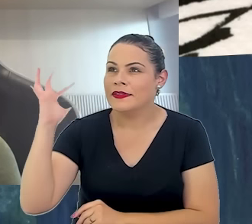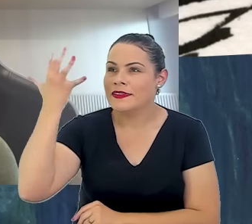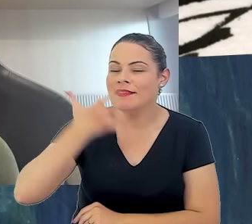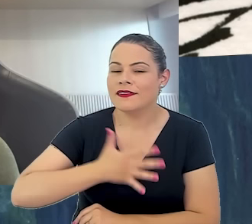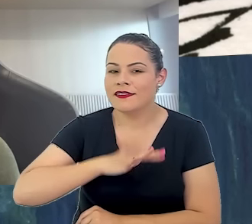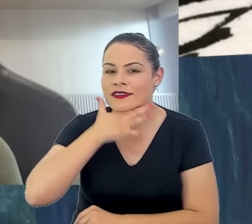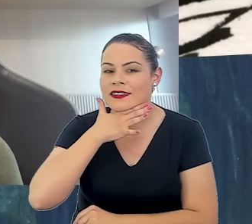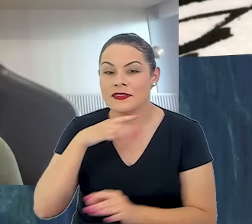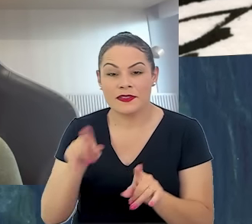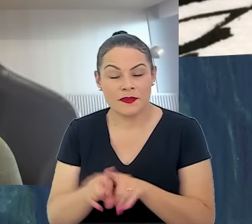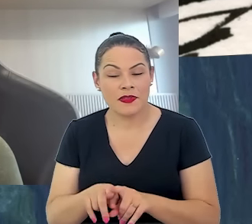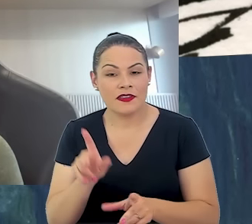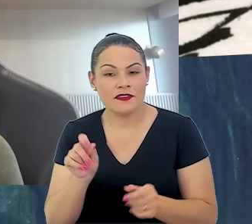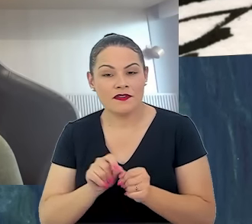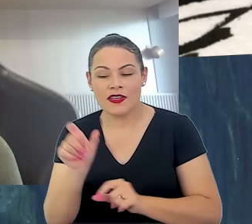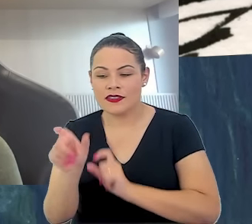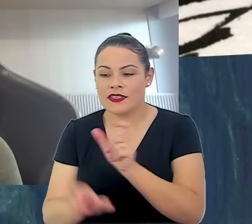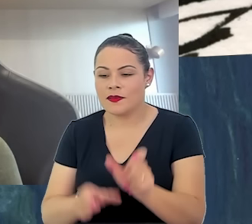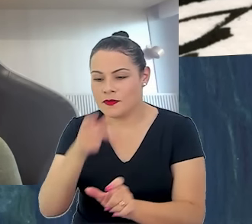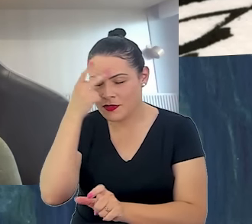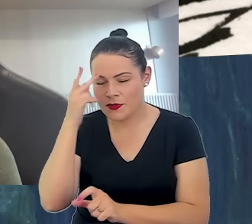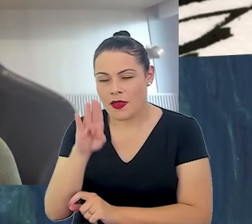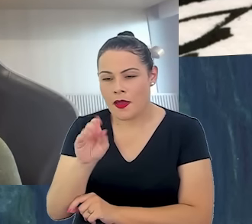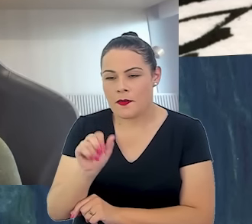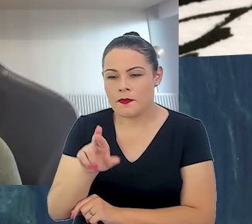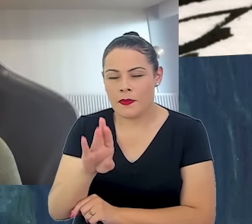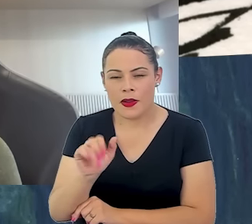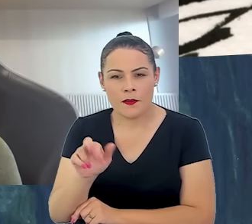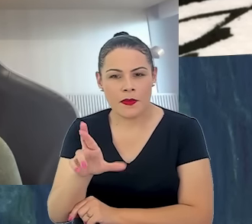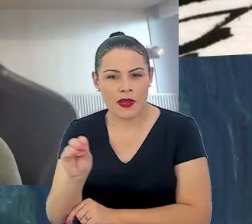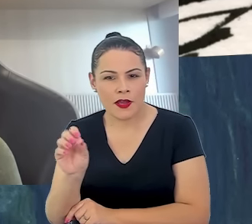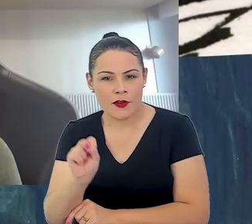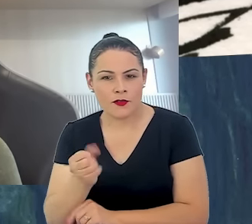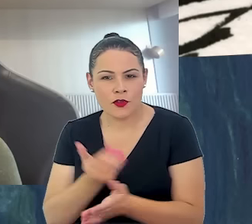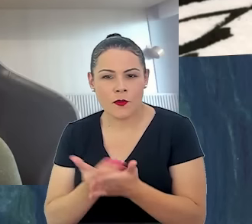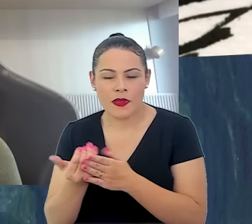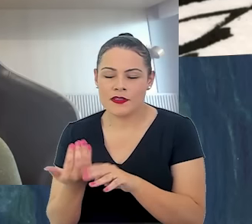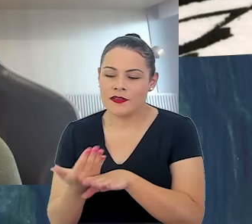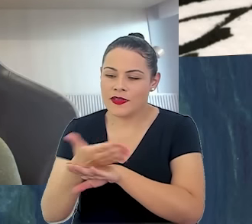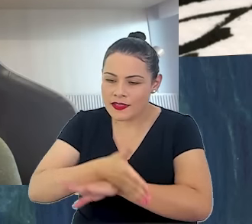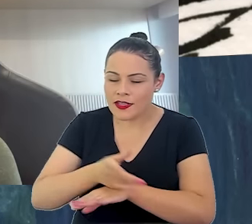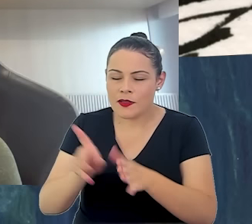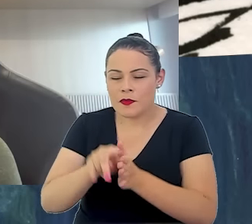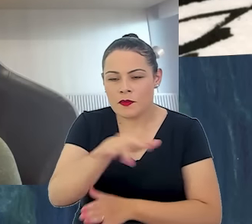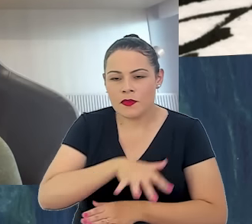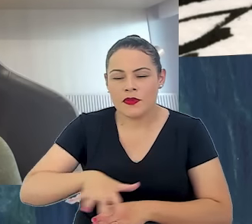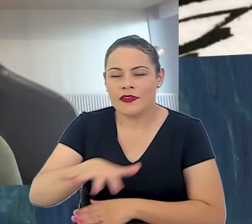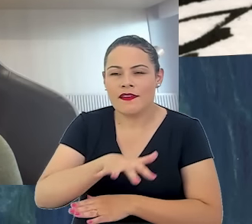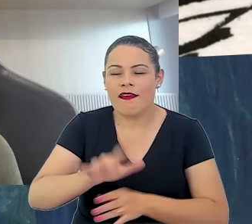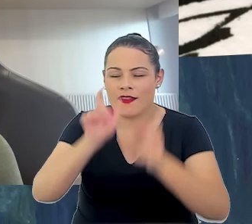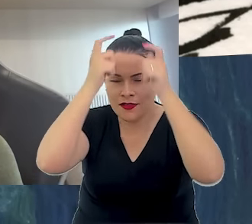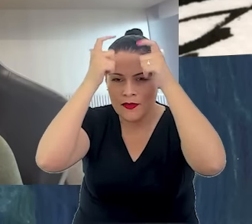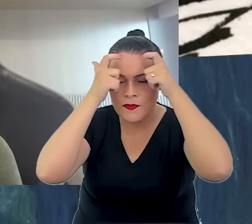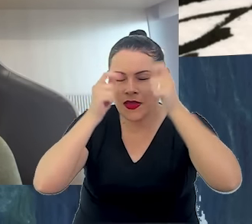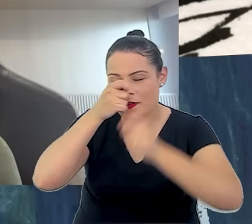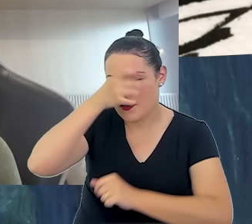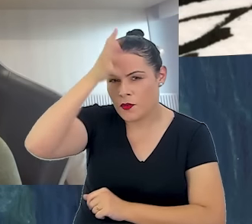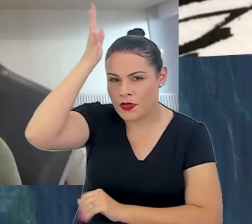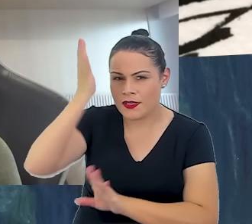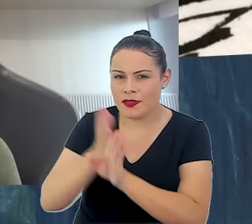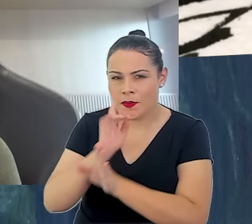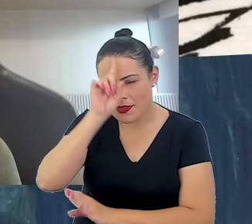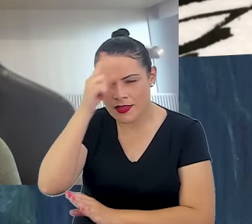bárbaros eh busquem né Eh entrar pro pro império Romano provoca uma série quer dizer a a ideia